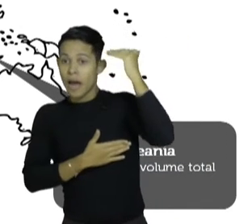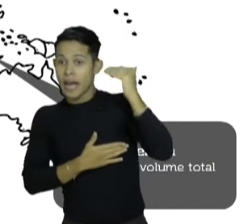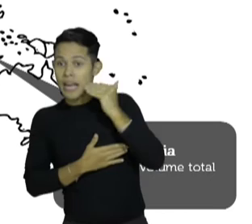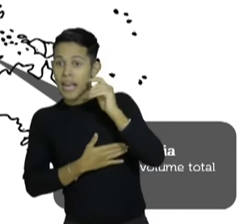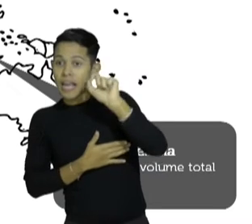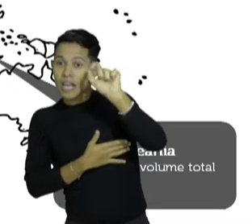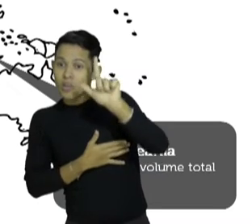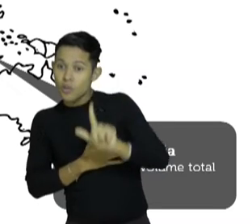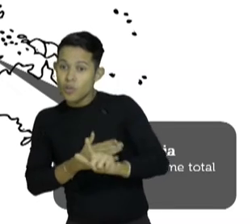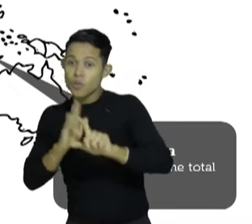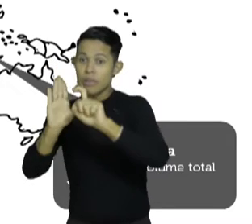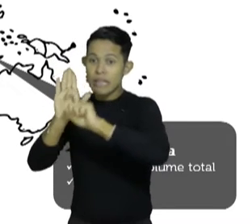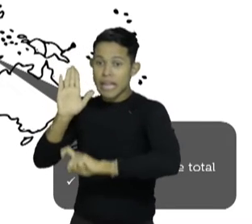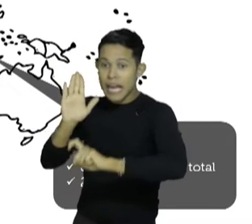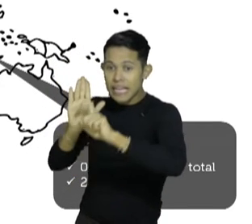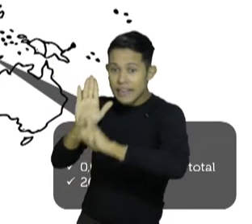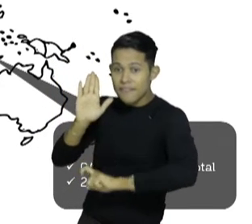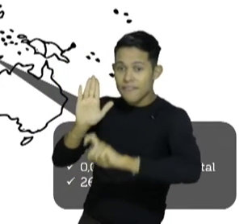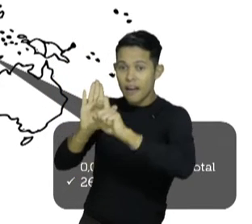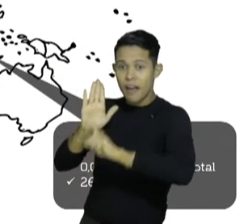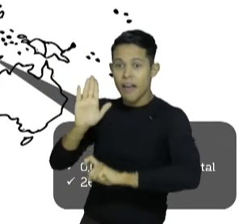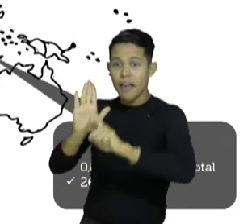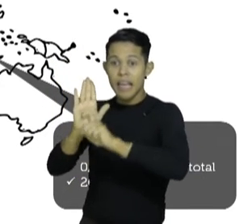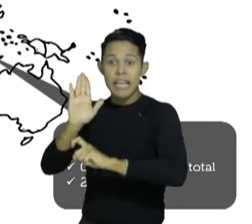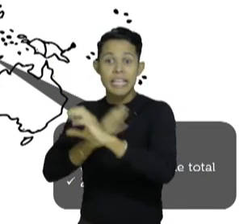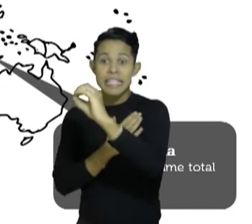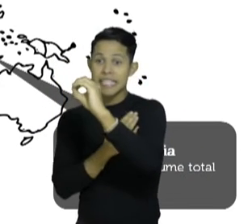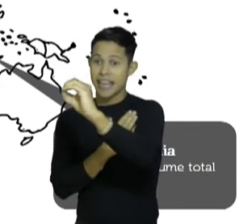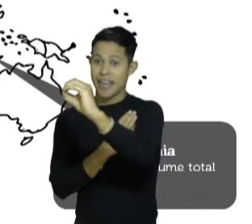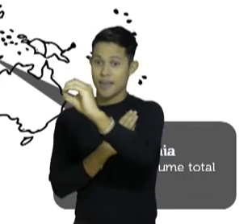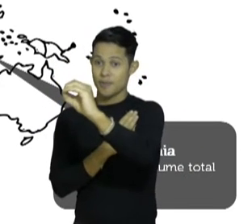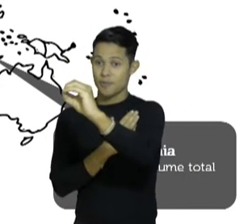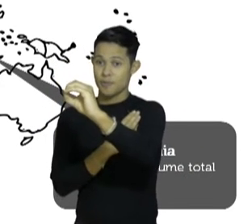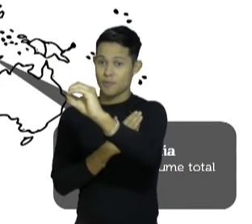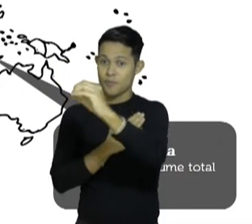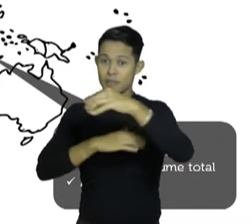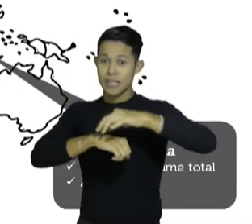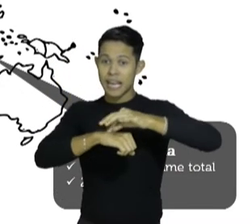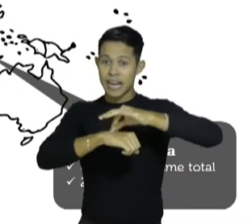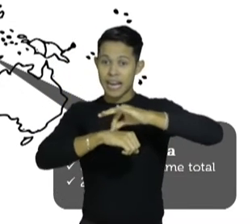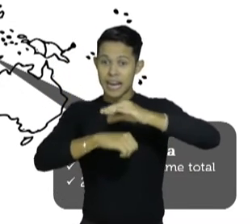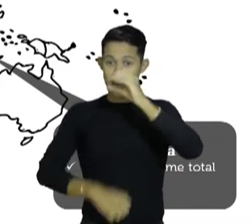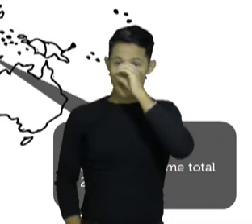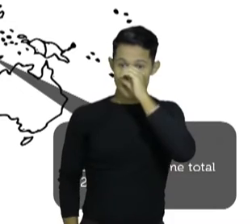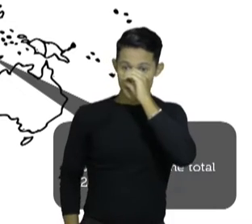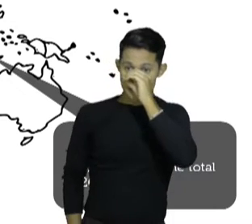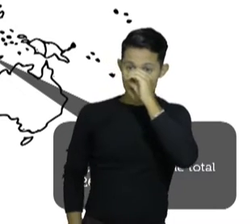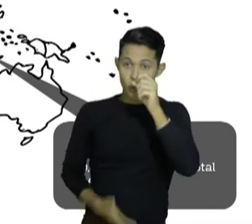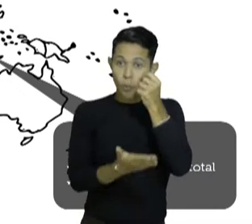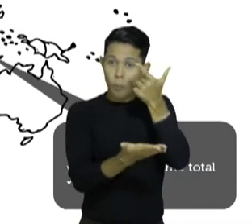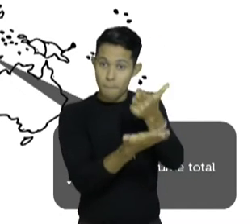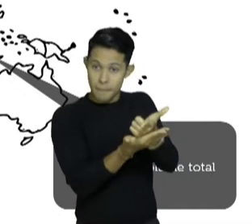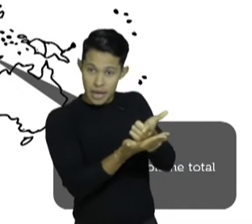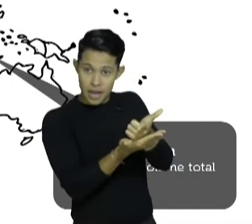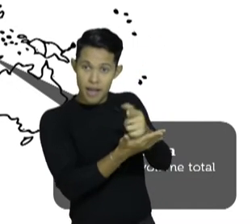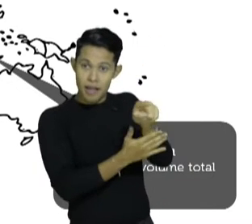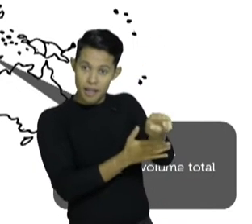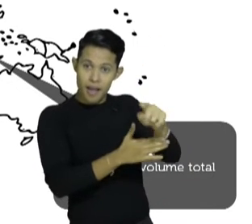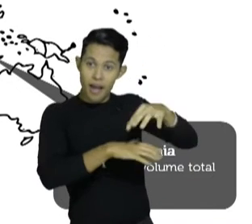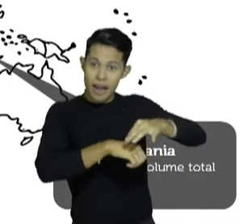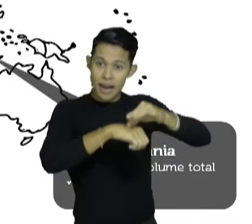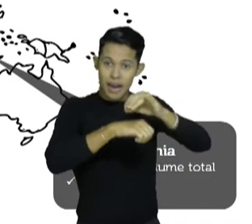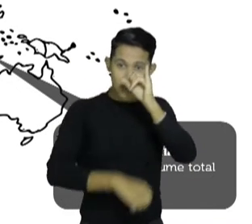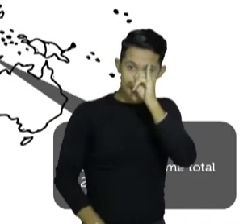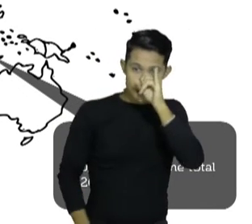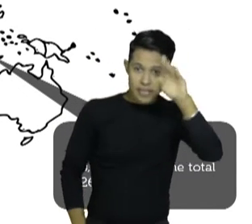tarifa zero na carne suína comprar a carne do Brasil para abastecer